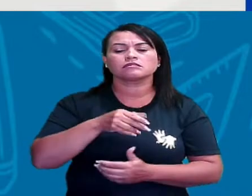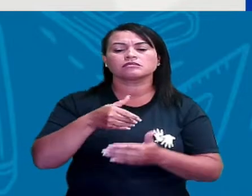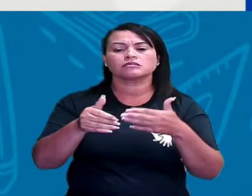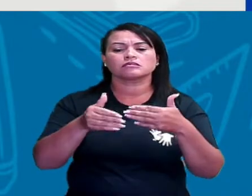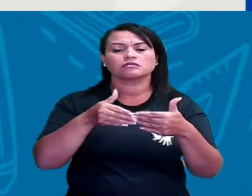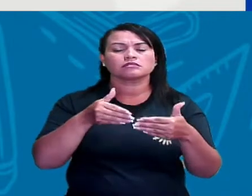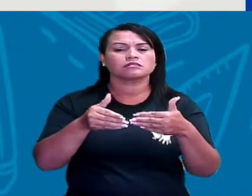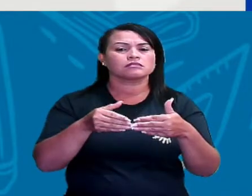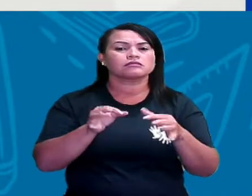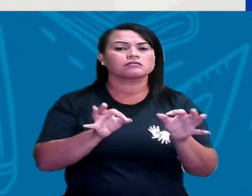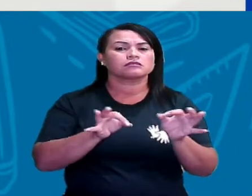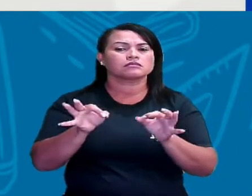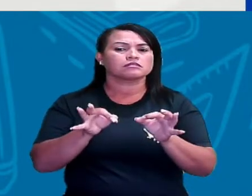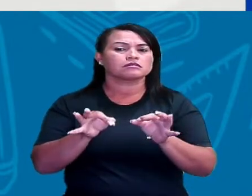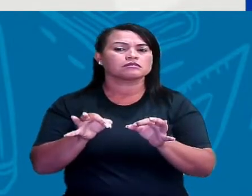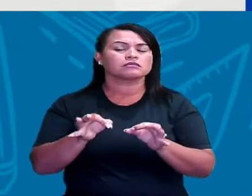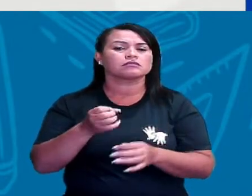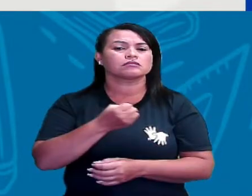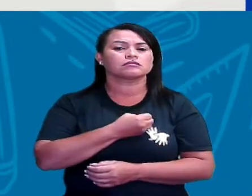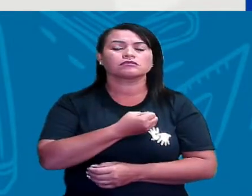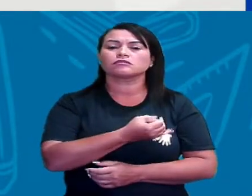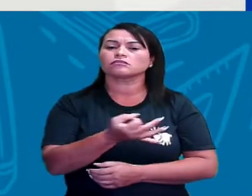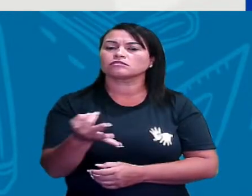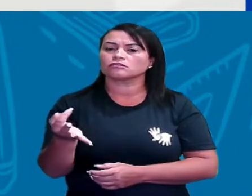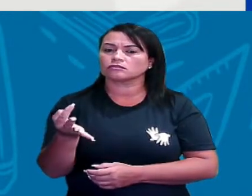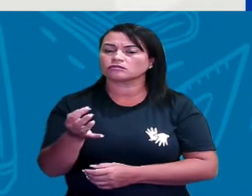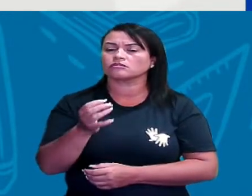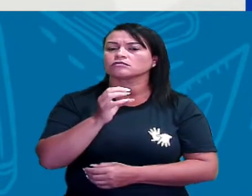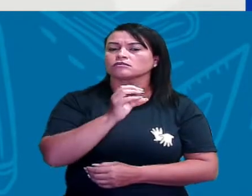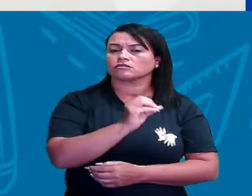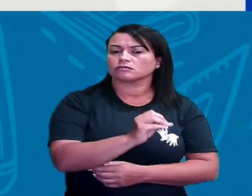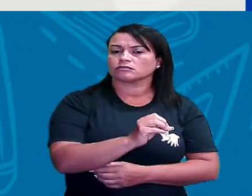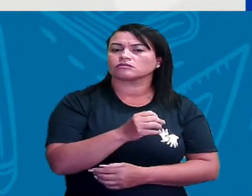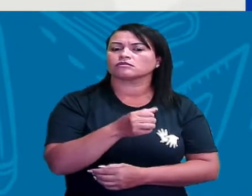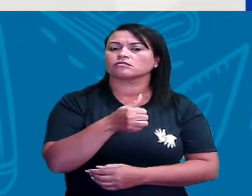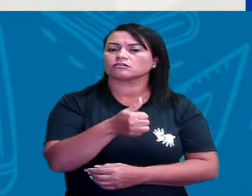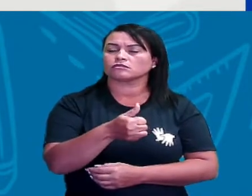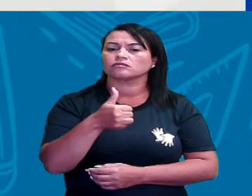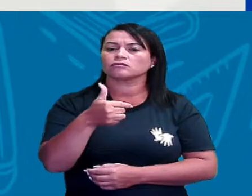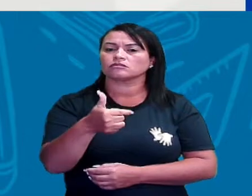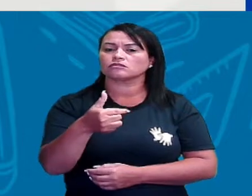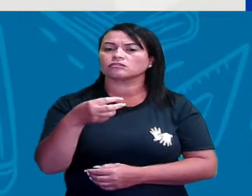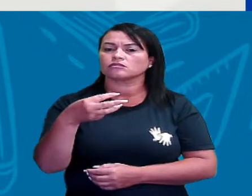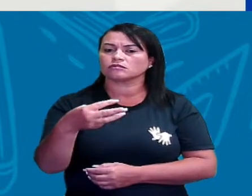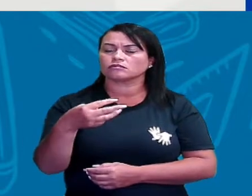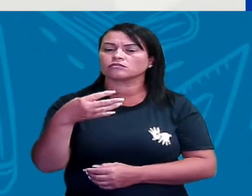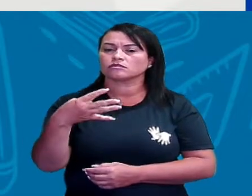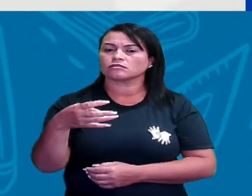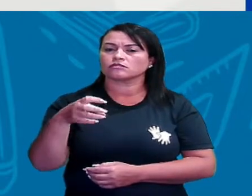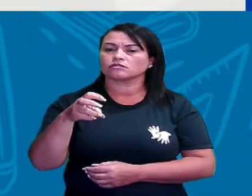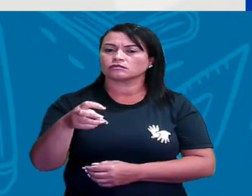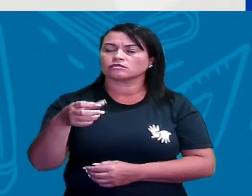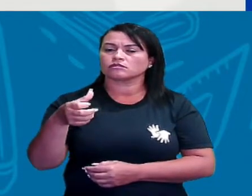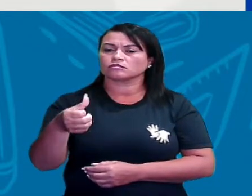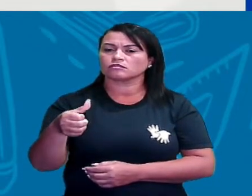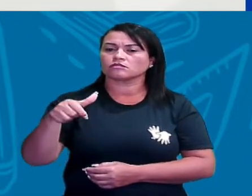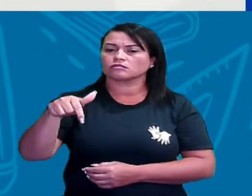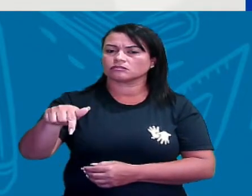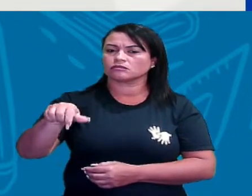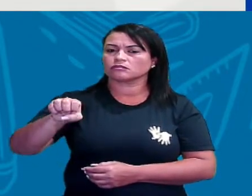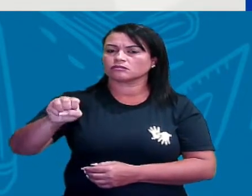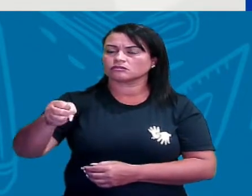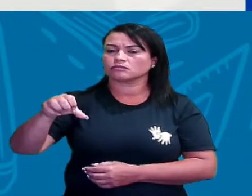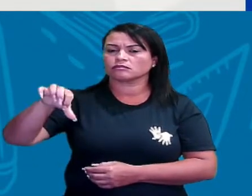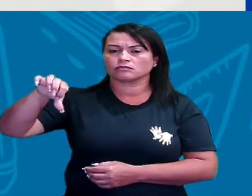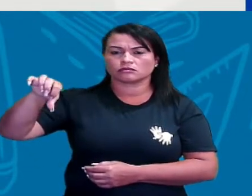número. Esses termos numéricos são 0, 1, 2, 3, 4, 5, 6, 7, 8, 9,